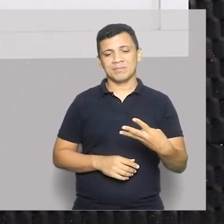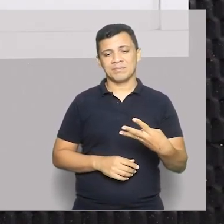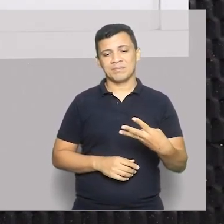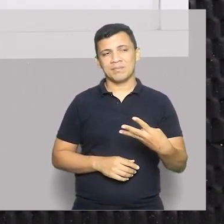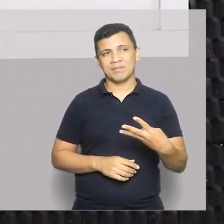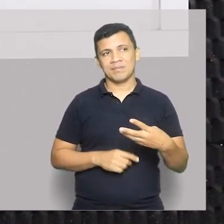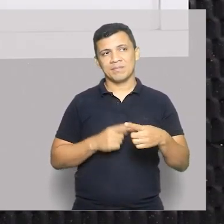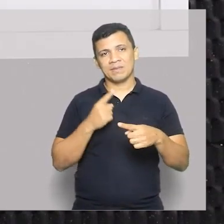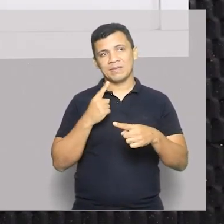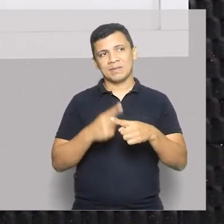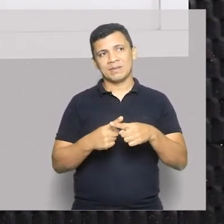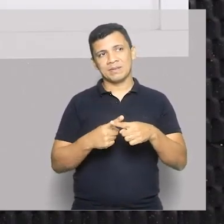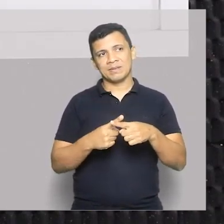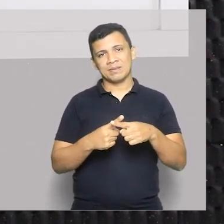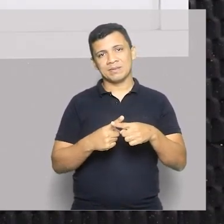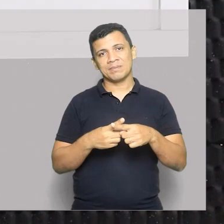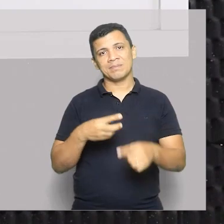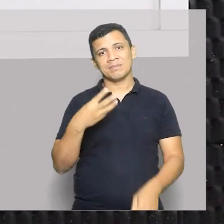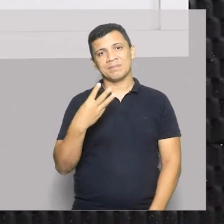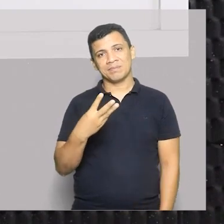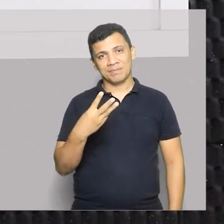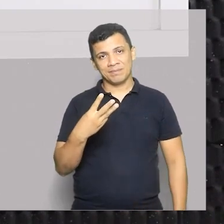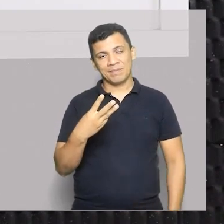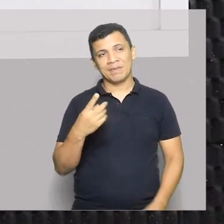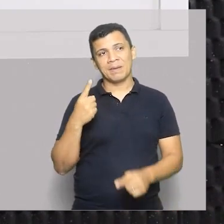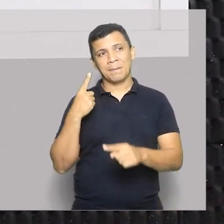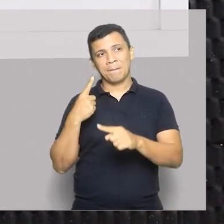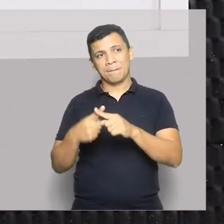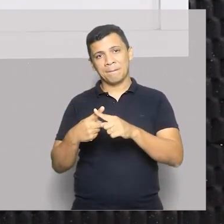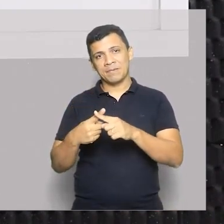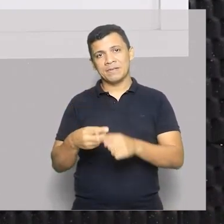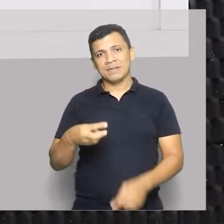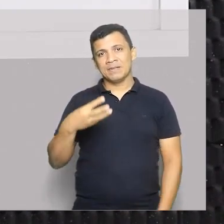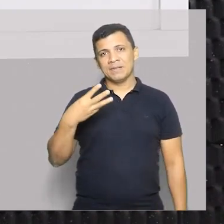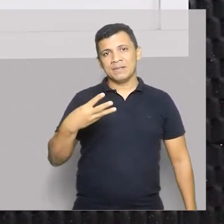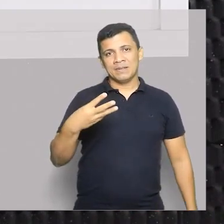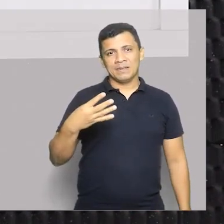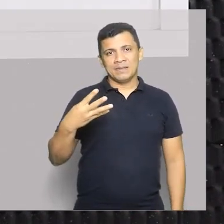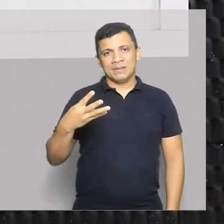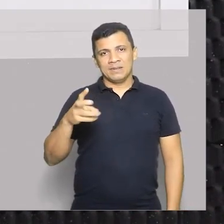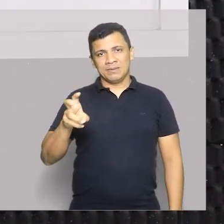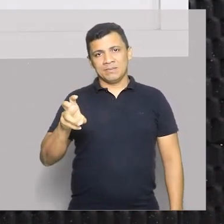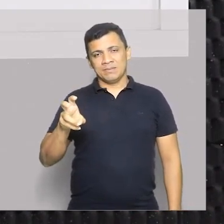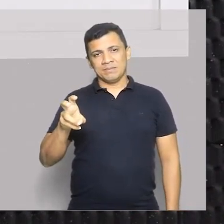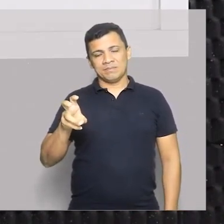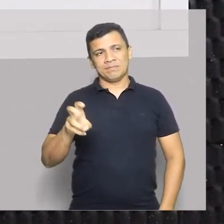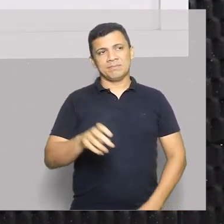3 vezes 3 vezes 345.